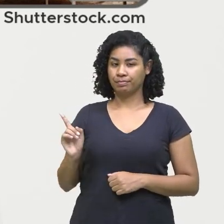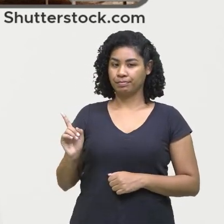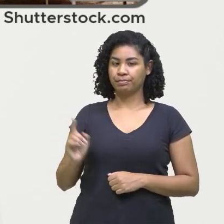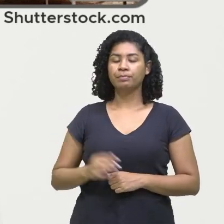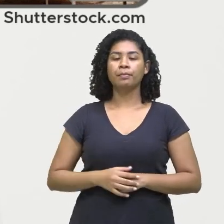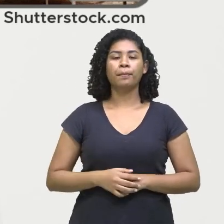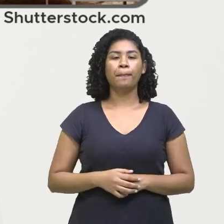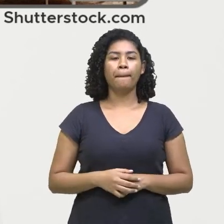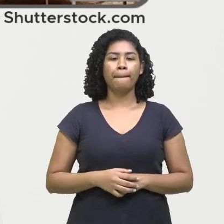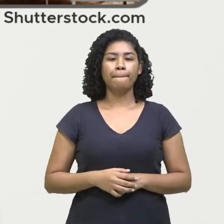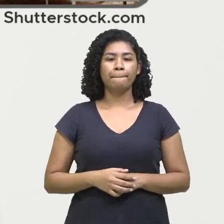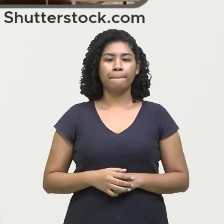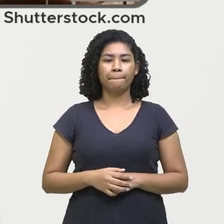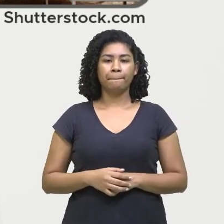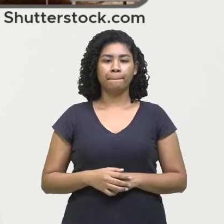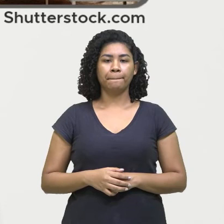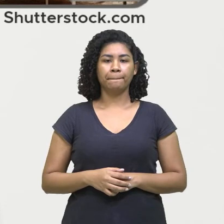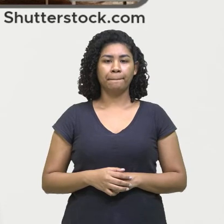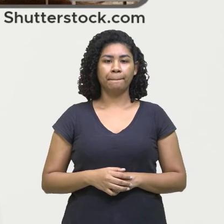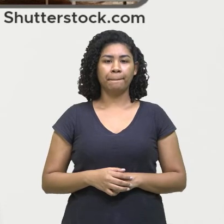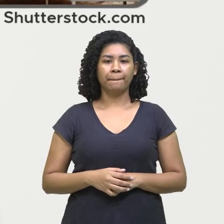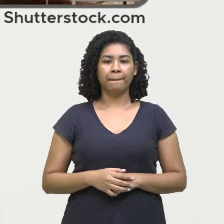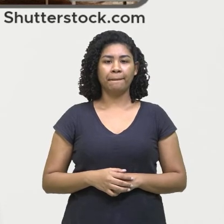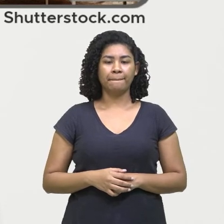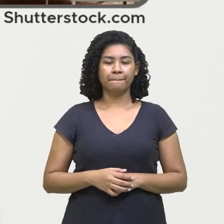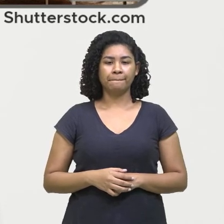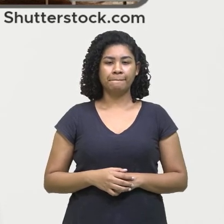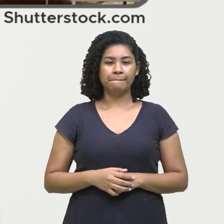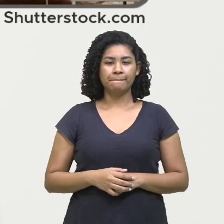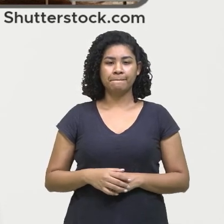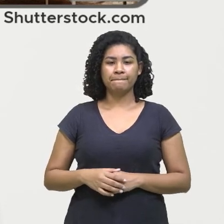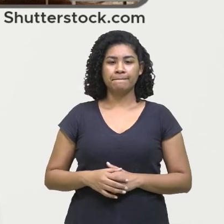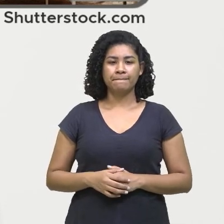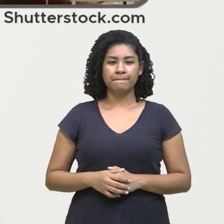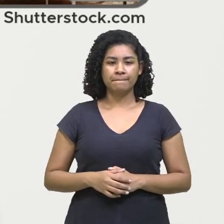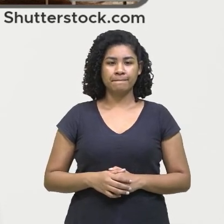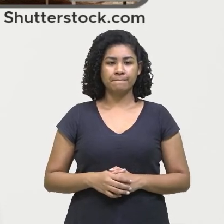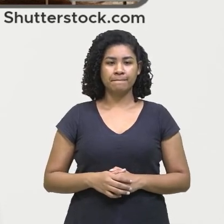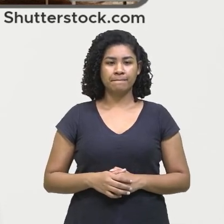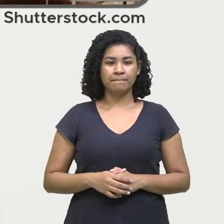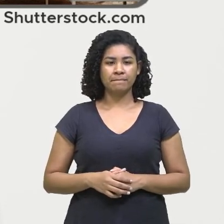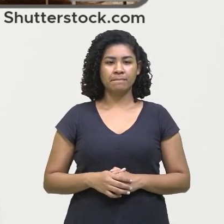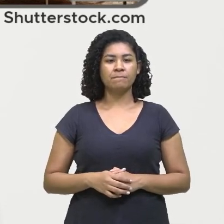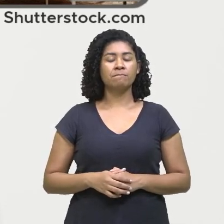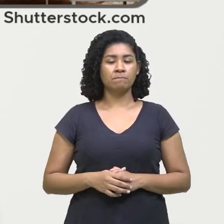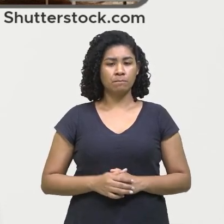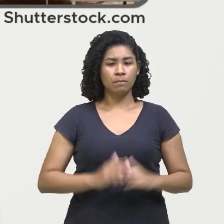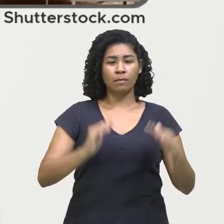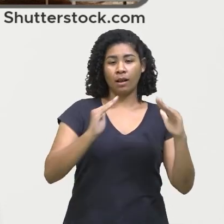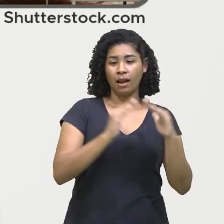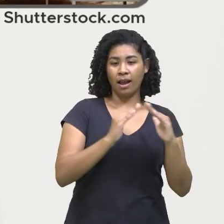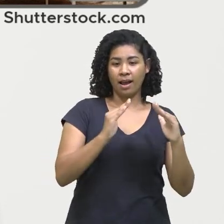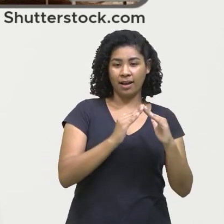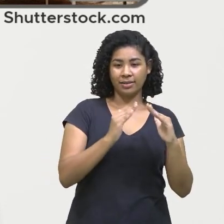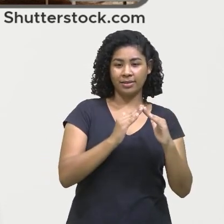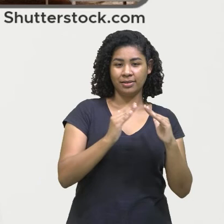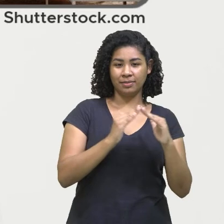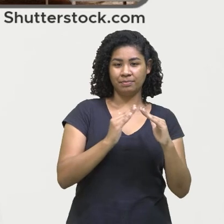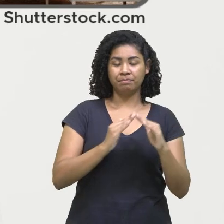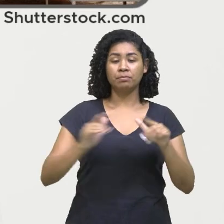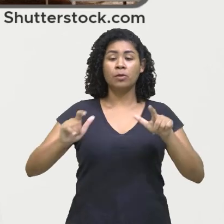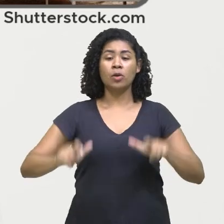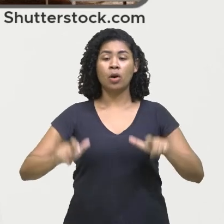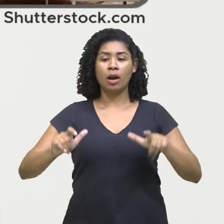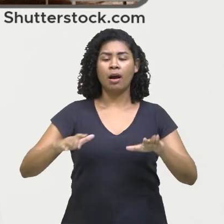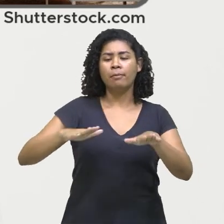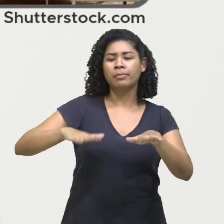tenho o quê? A house. A house é o quê? Uma casa na